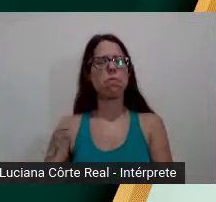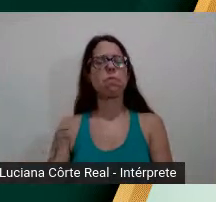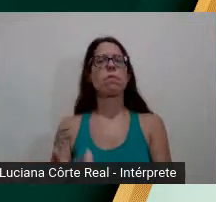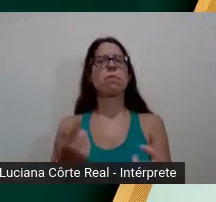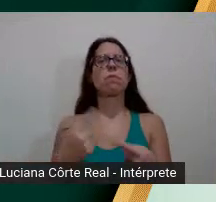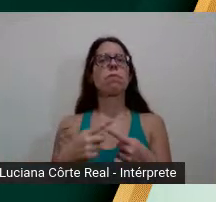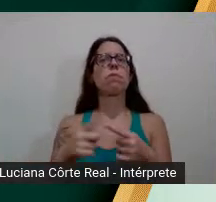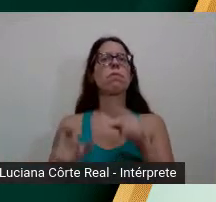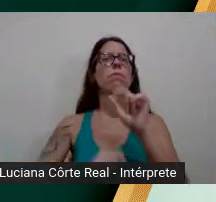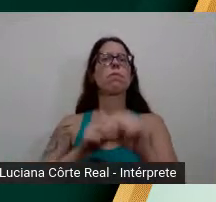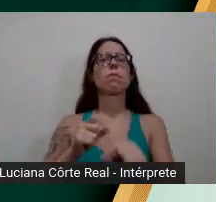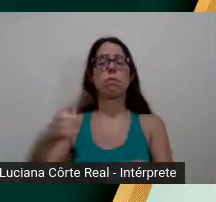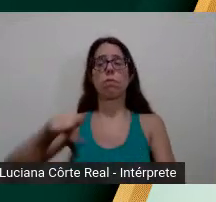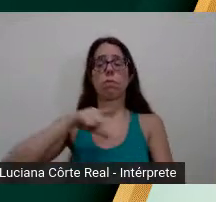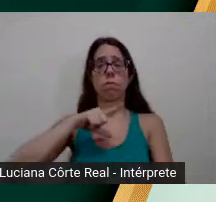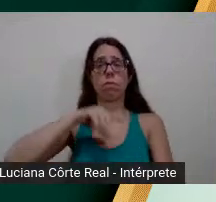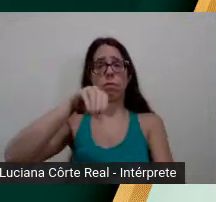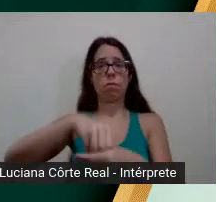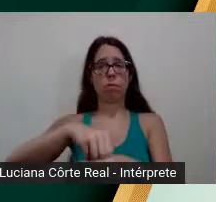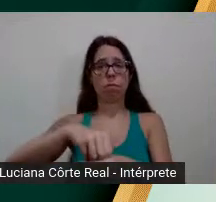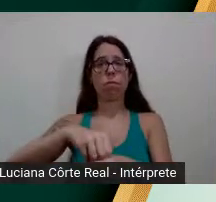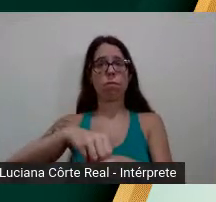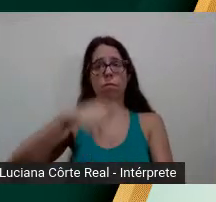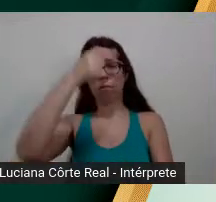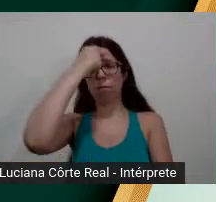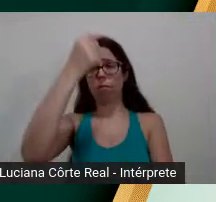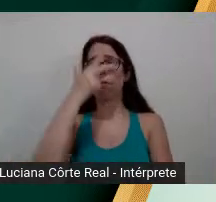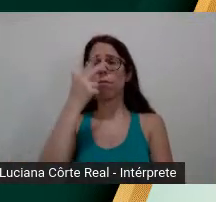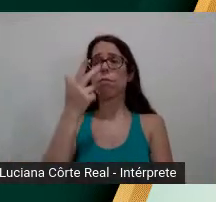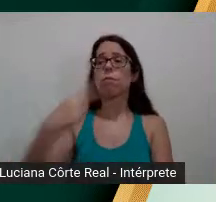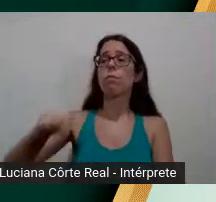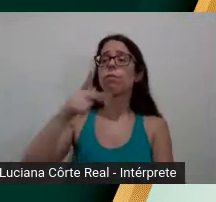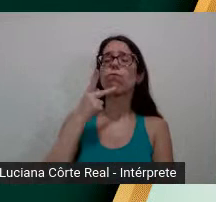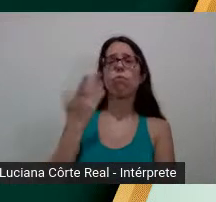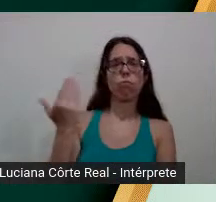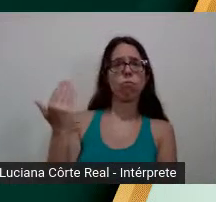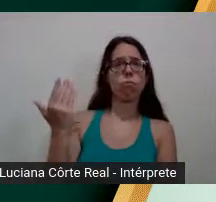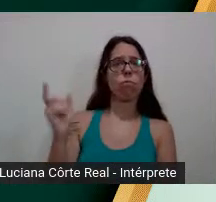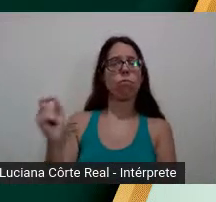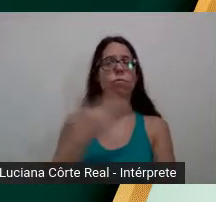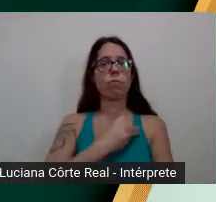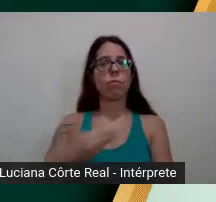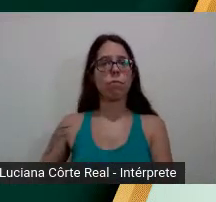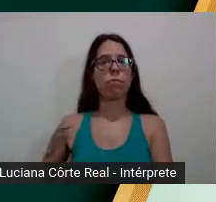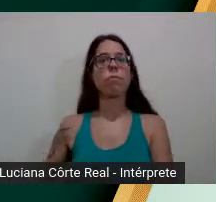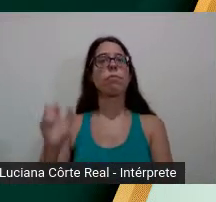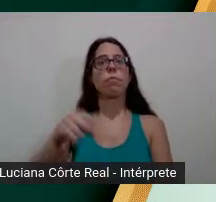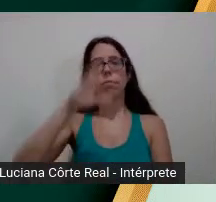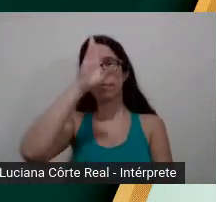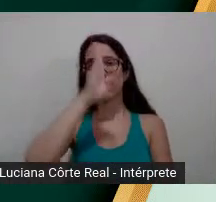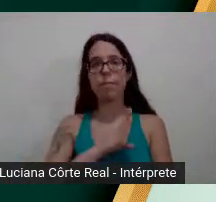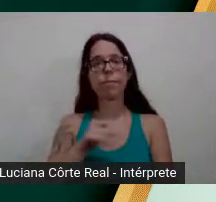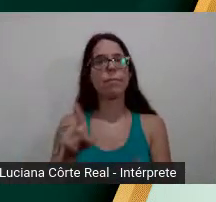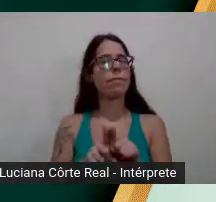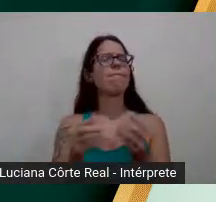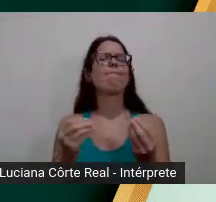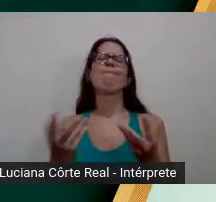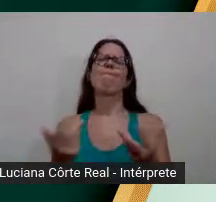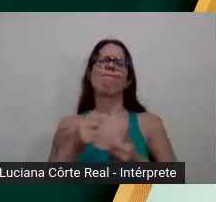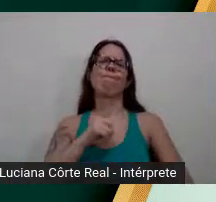bem dita ainda há poucos momentos atrás por vocês, pública sim, gratuita e de extrema